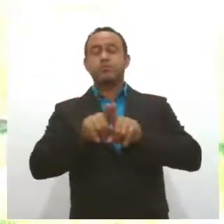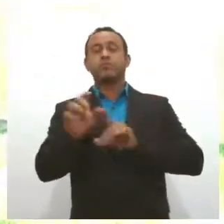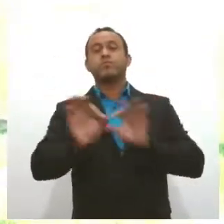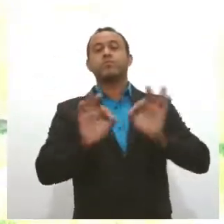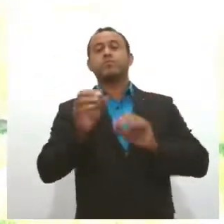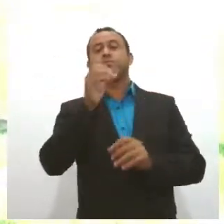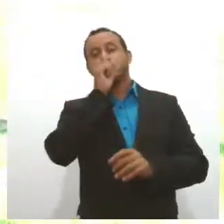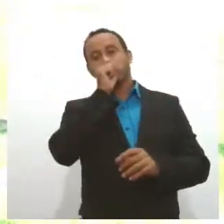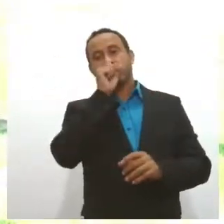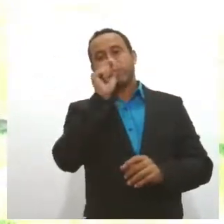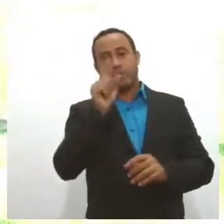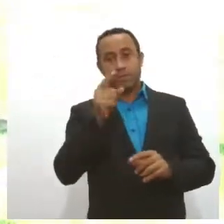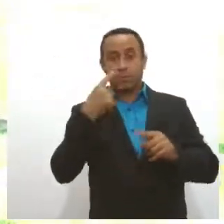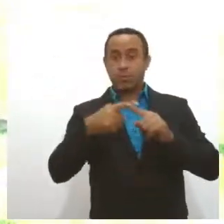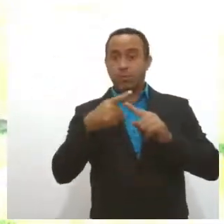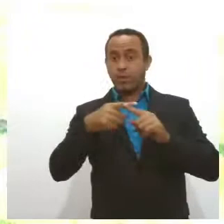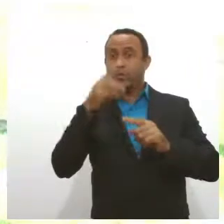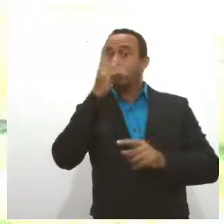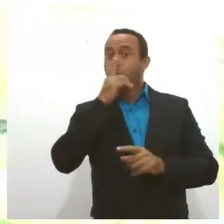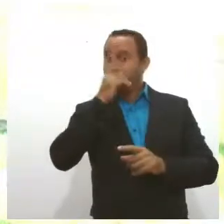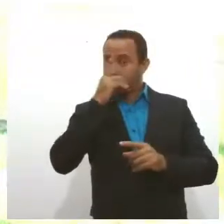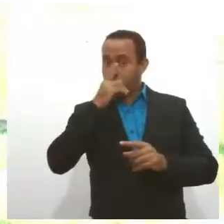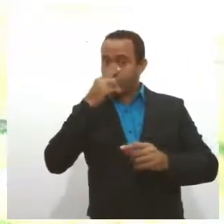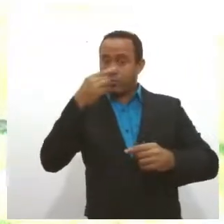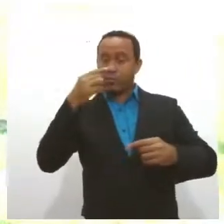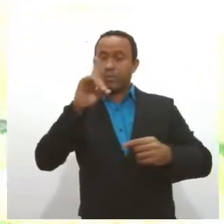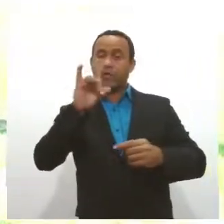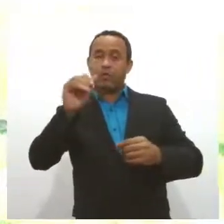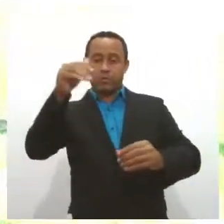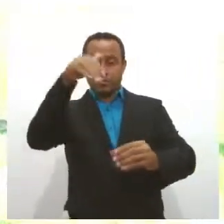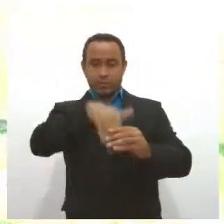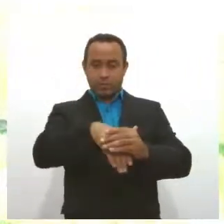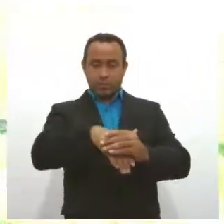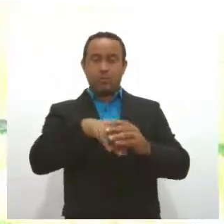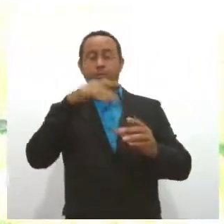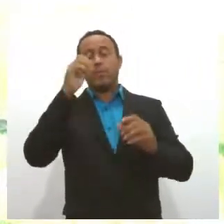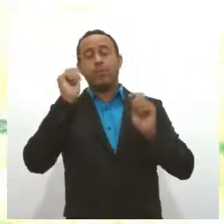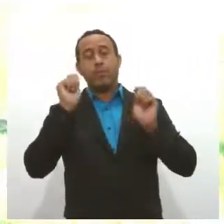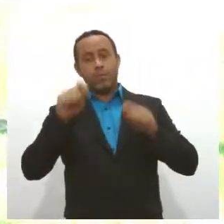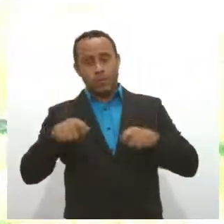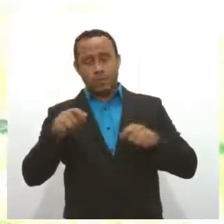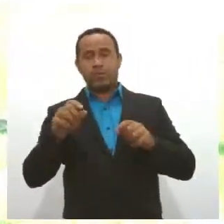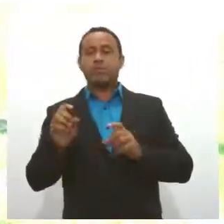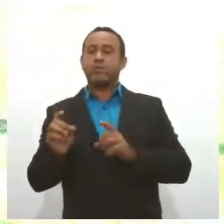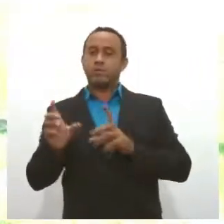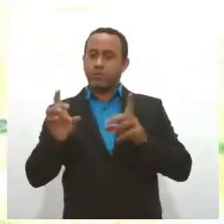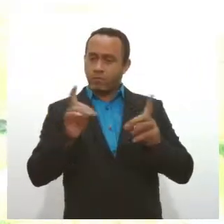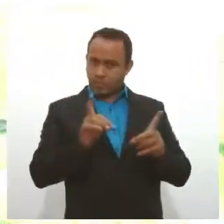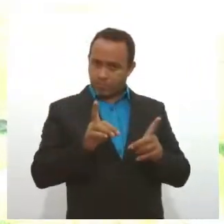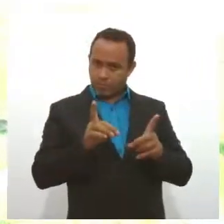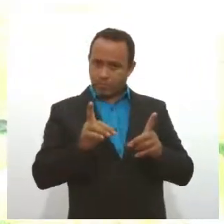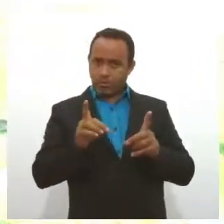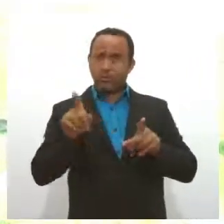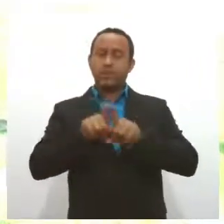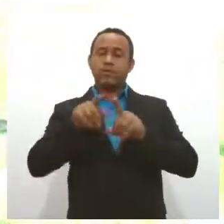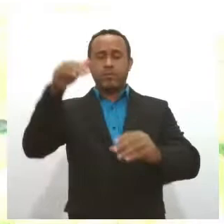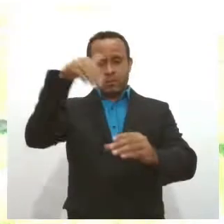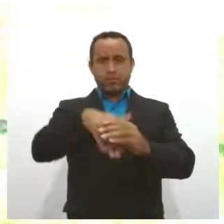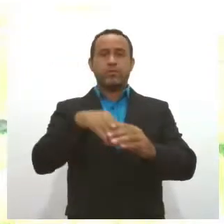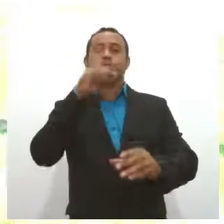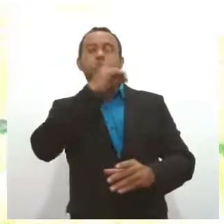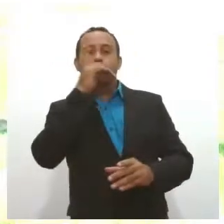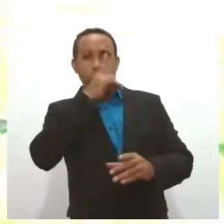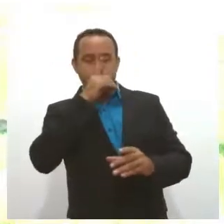sábado. Justamente para possibilitar, né, que os feirantes possam exercer o seu direito de cidadania com mais tranquilidade, bem como